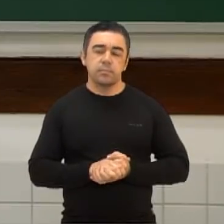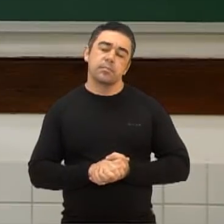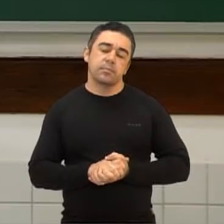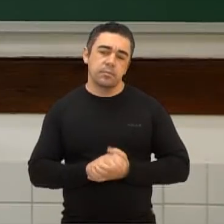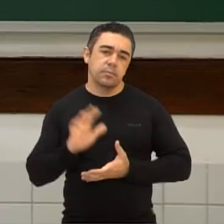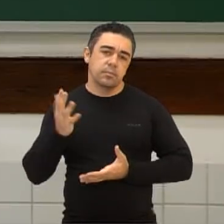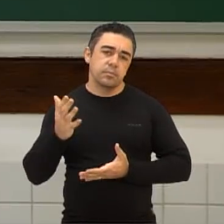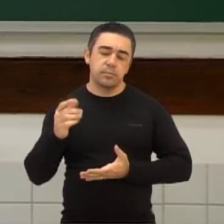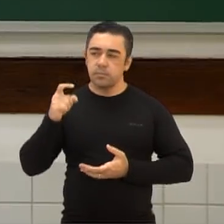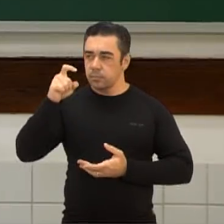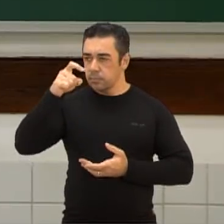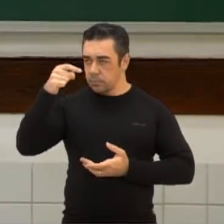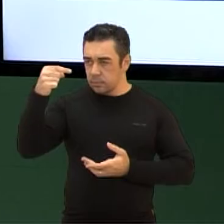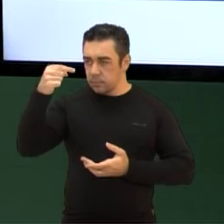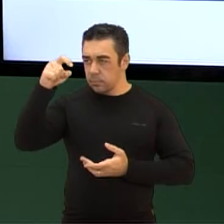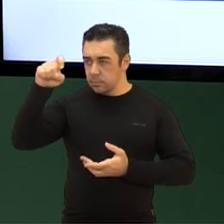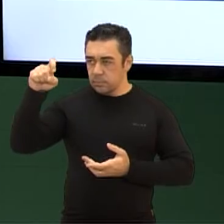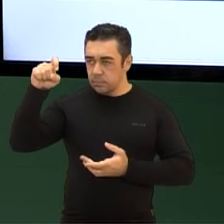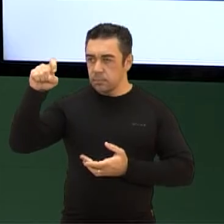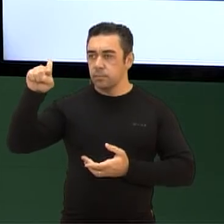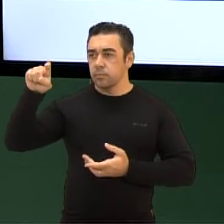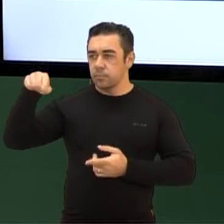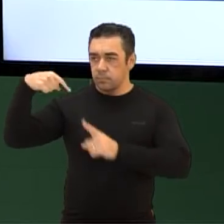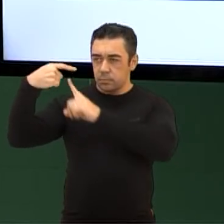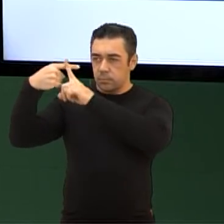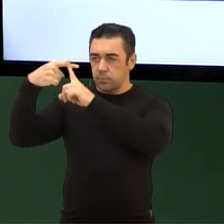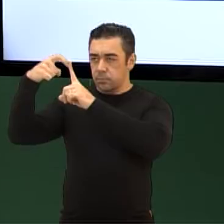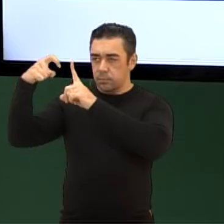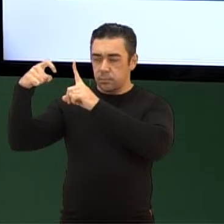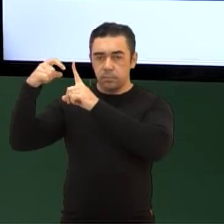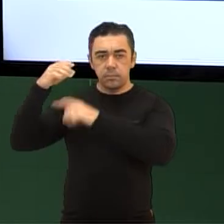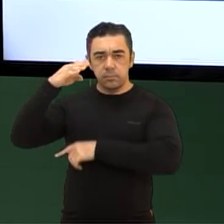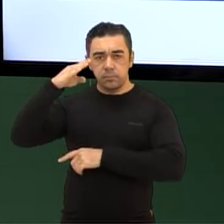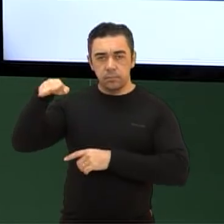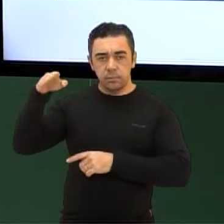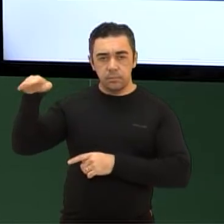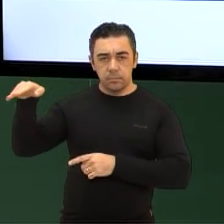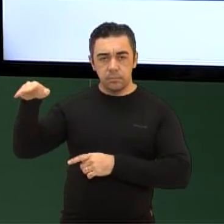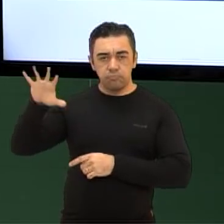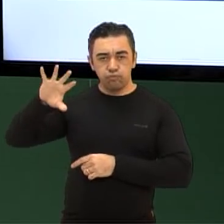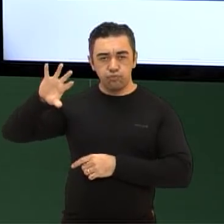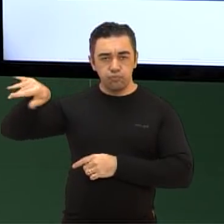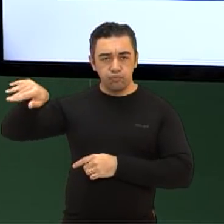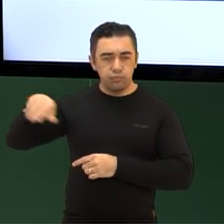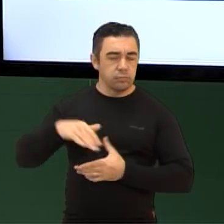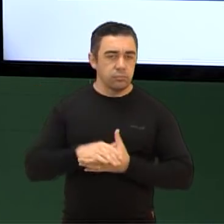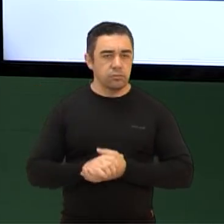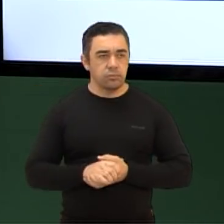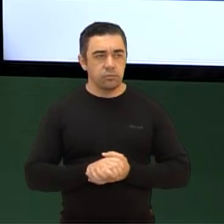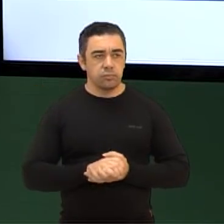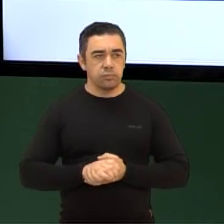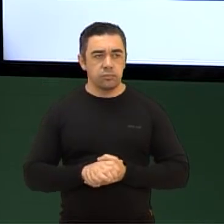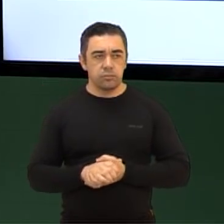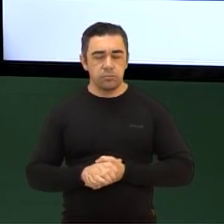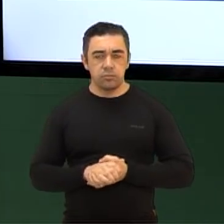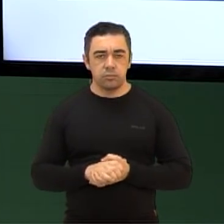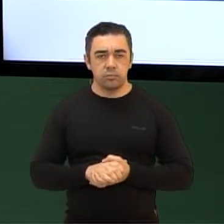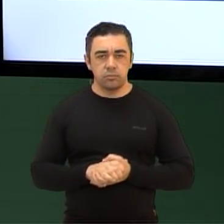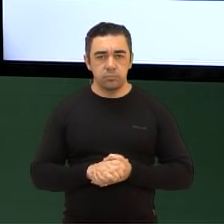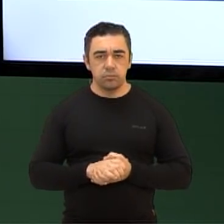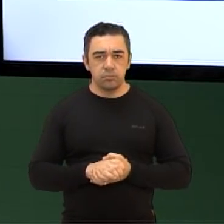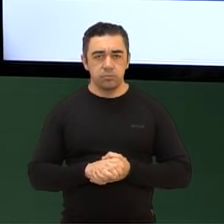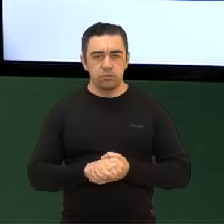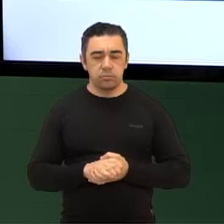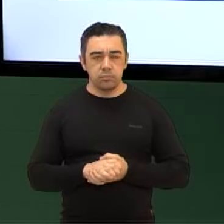O que aconteceu? Continuou a minha balança em equilíbrio. Por quê? Coloquei um x aqui e coloquei um x